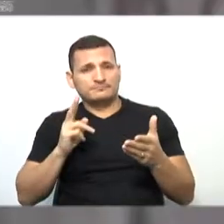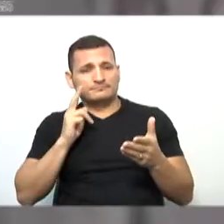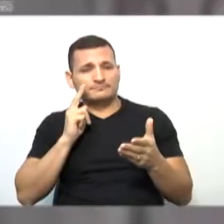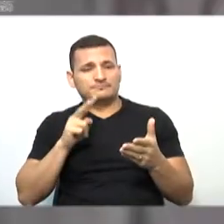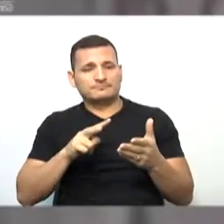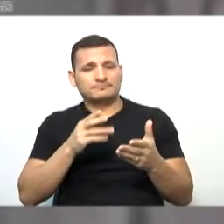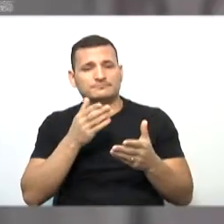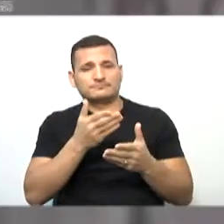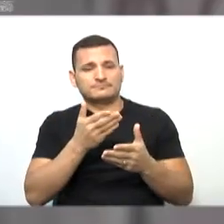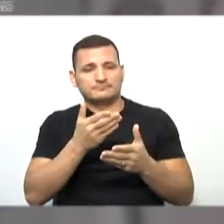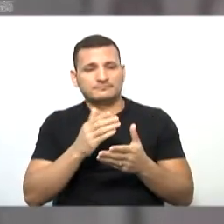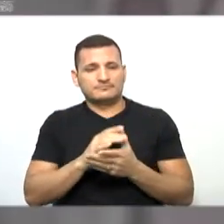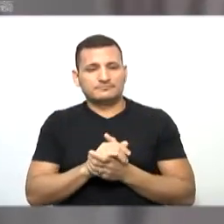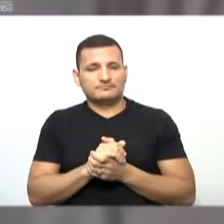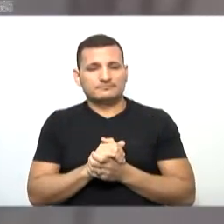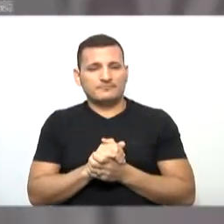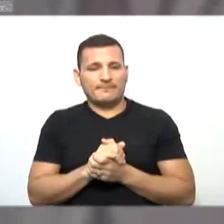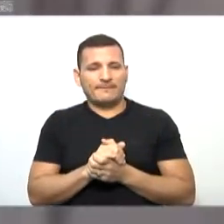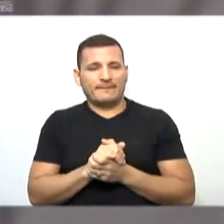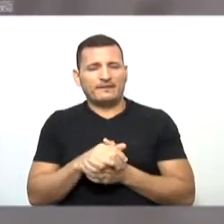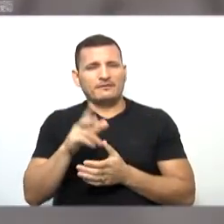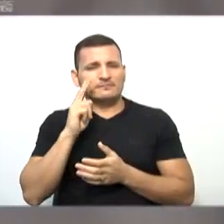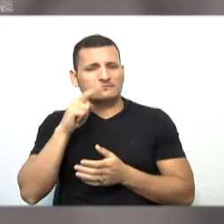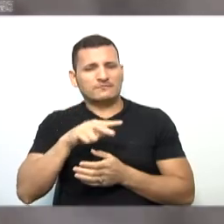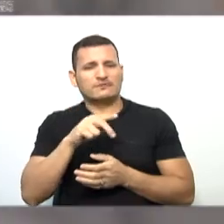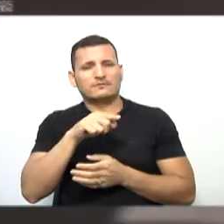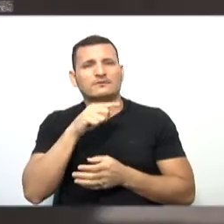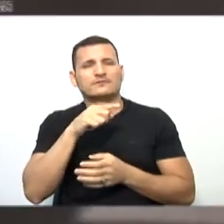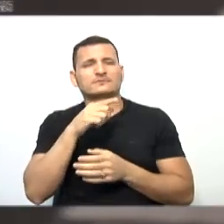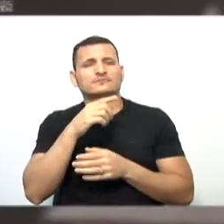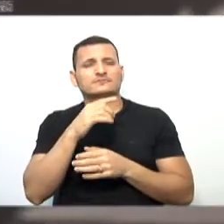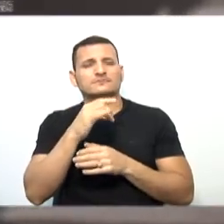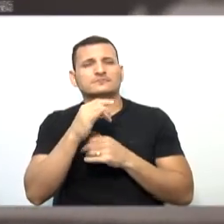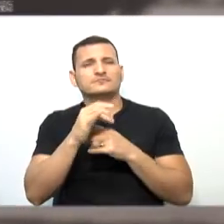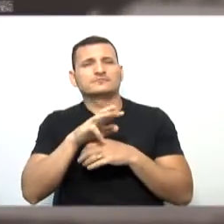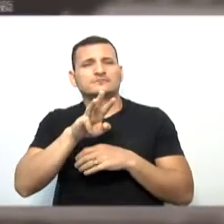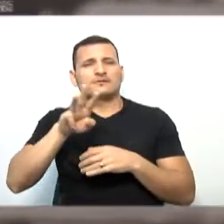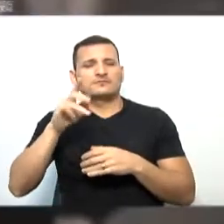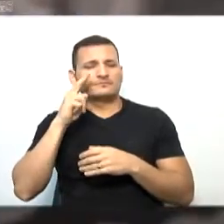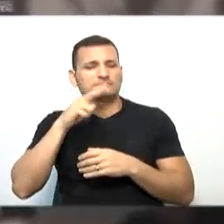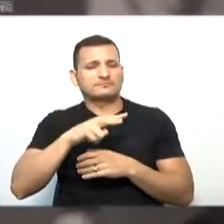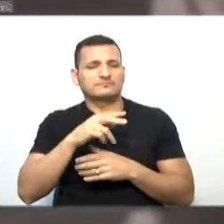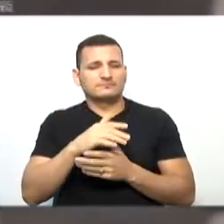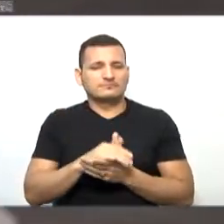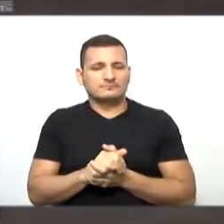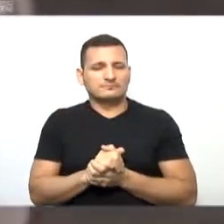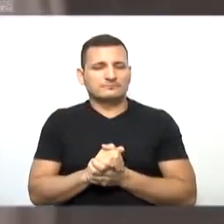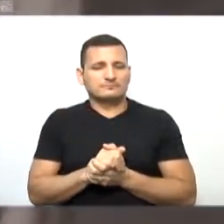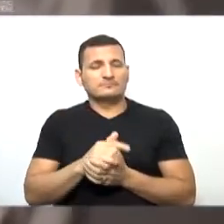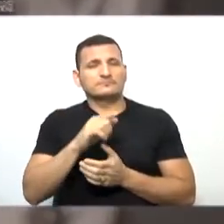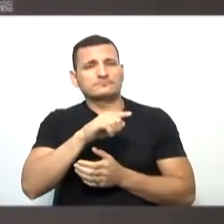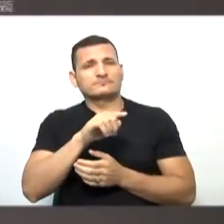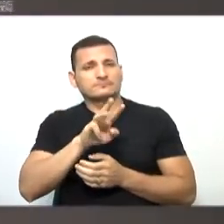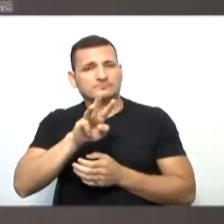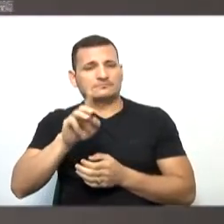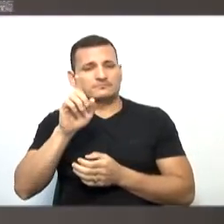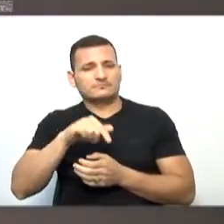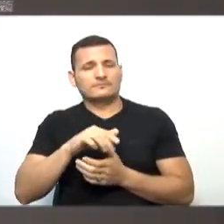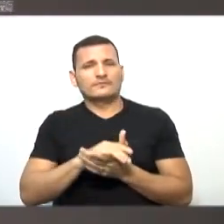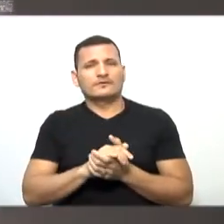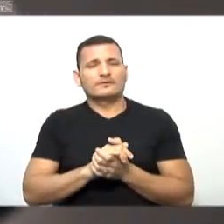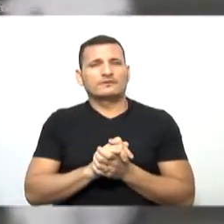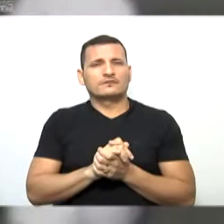navegador e olha só esse site, minha gente. Esse site é de um time